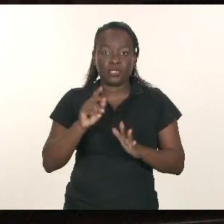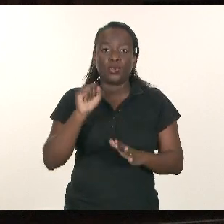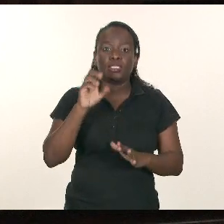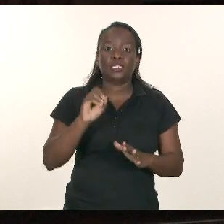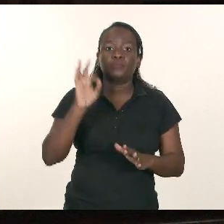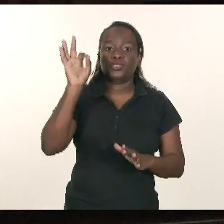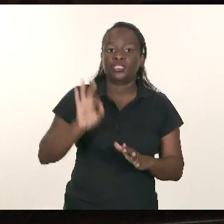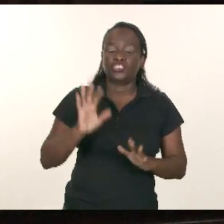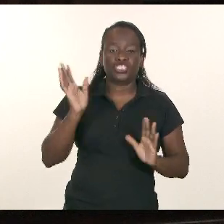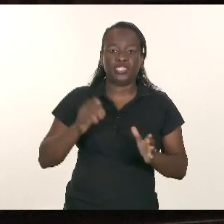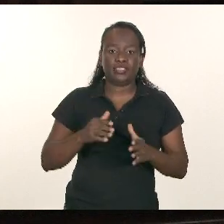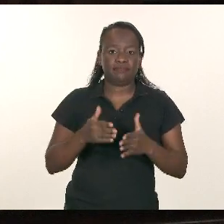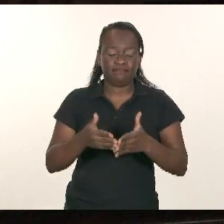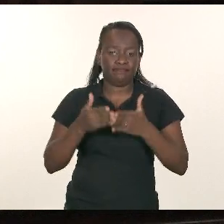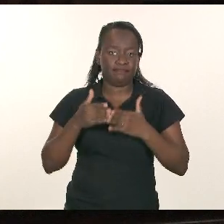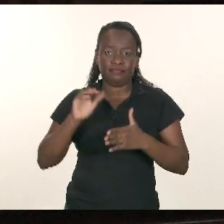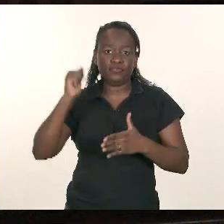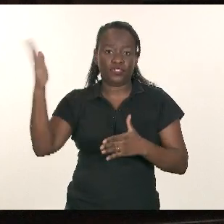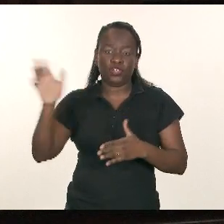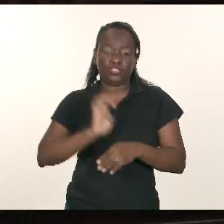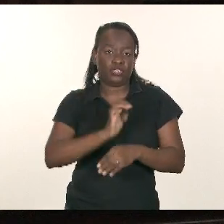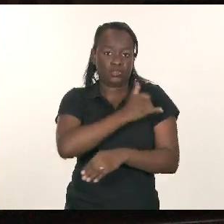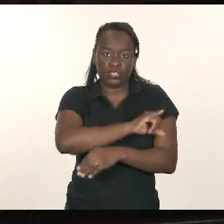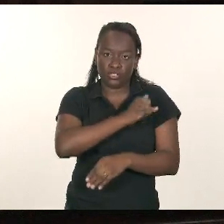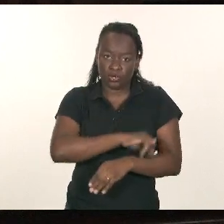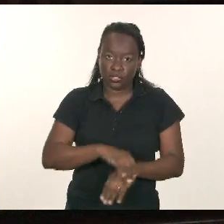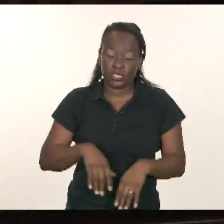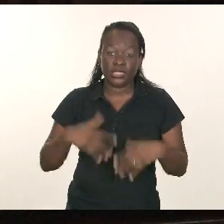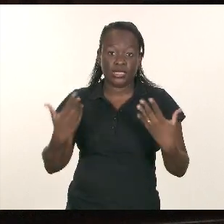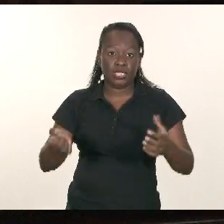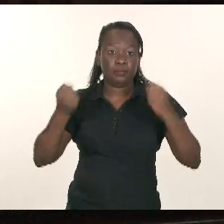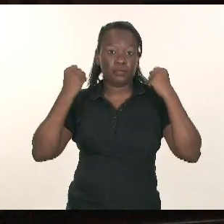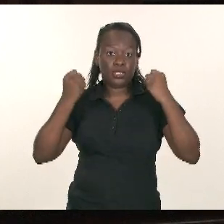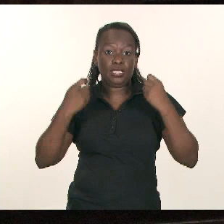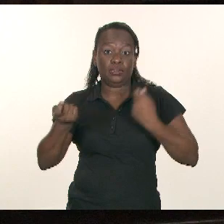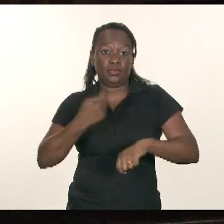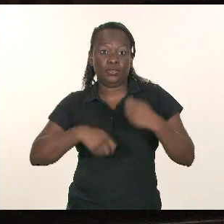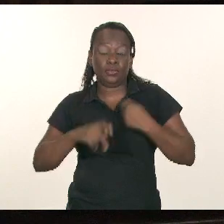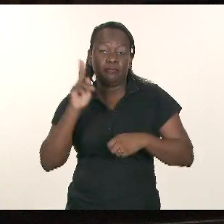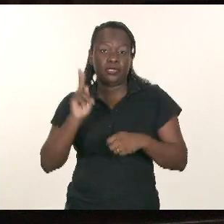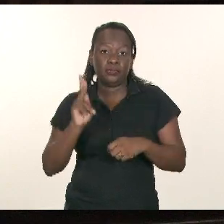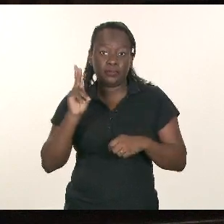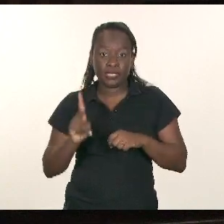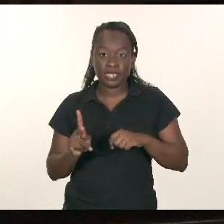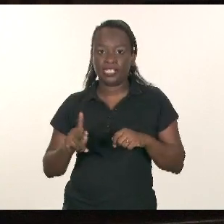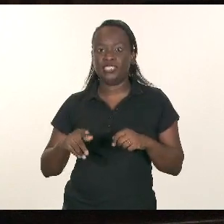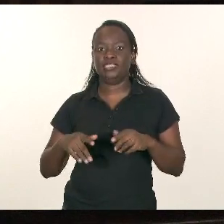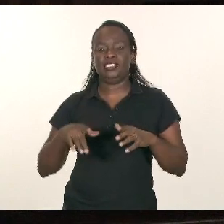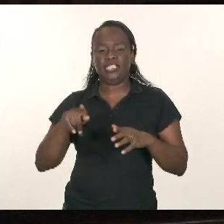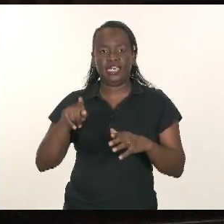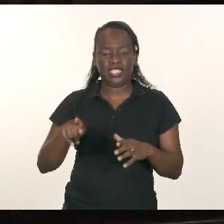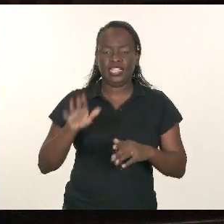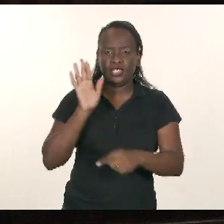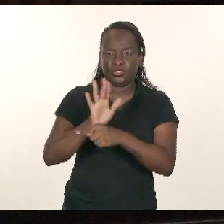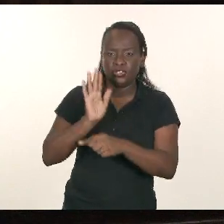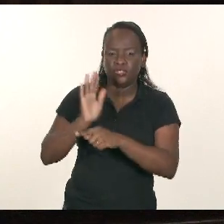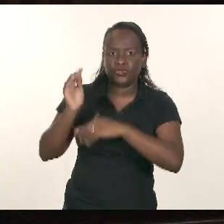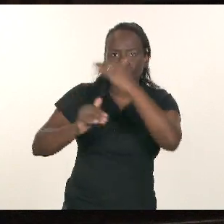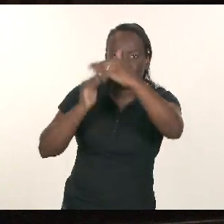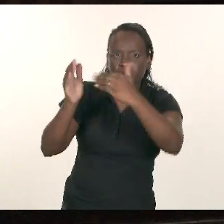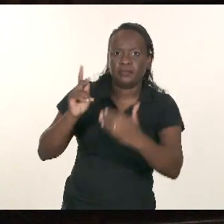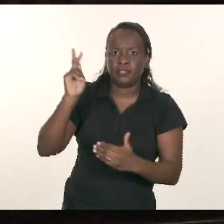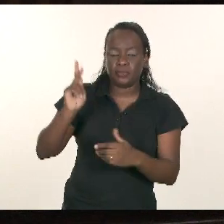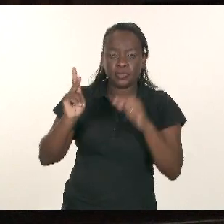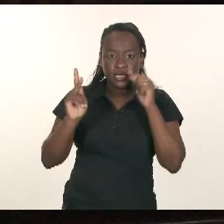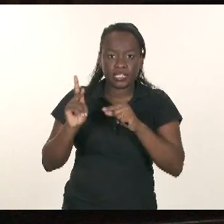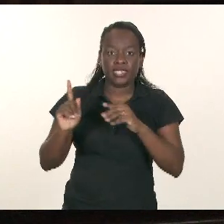estavam fora do estado do Rio de Janeiro, ou seja, esta potência econômica que é a Petrobras, esta indutora de desenvolvimento que é a Petrobras,